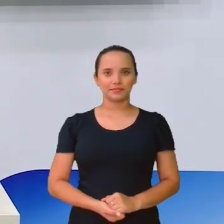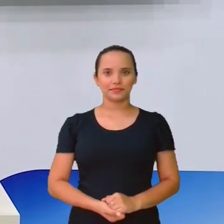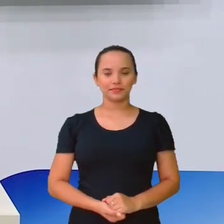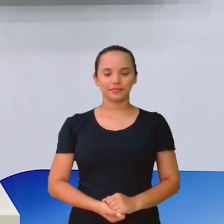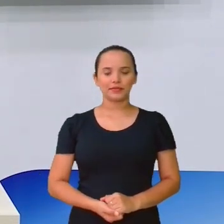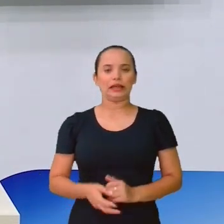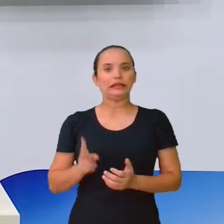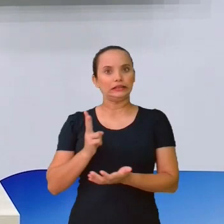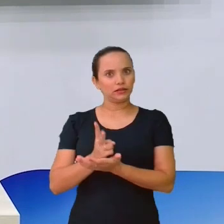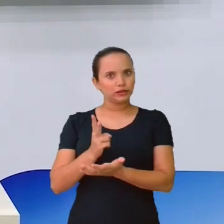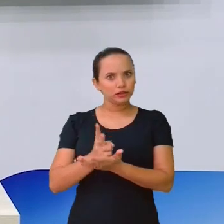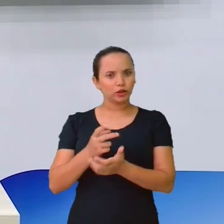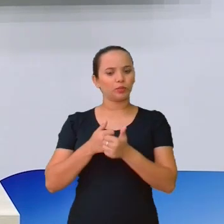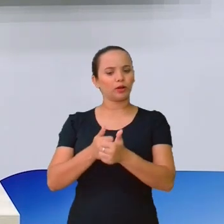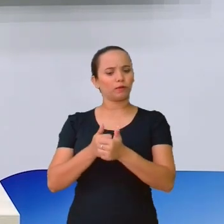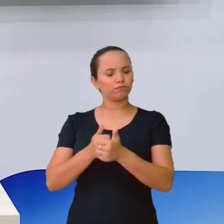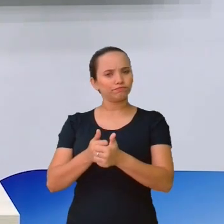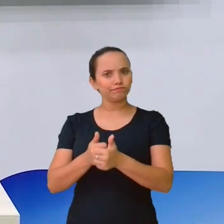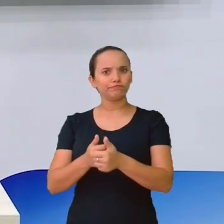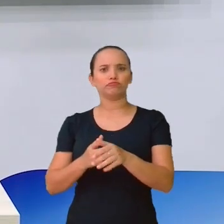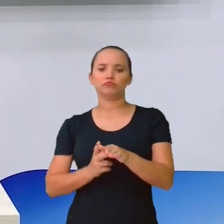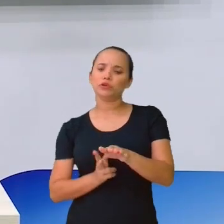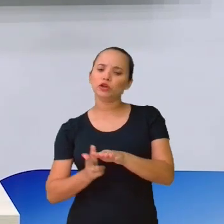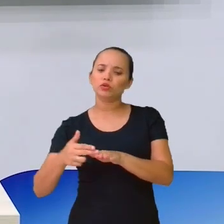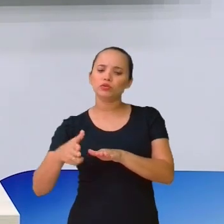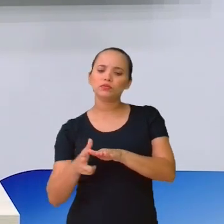Sempre acompanhando o desenho que você fez.